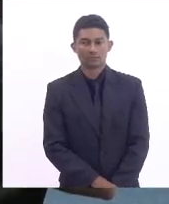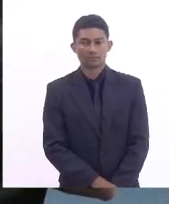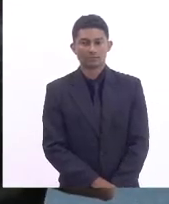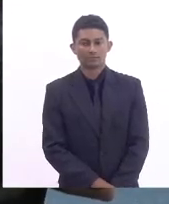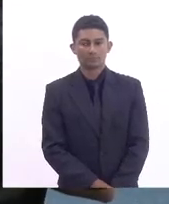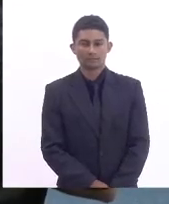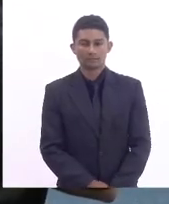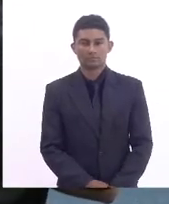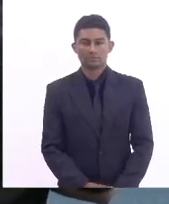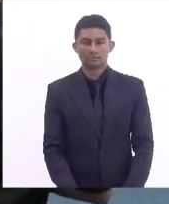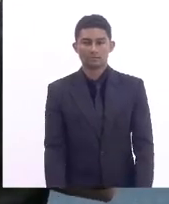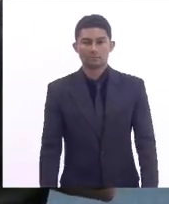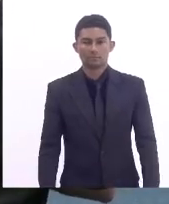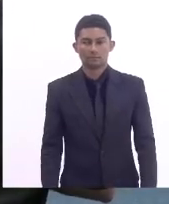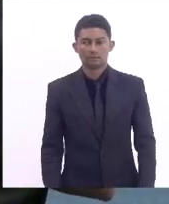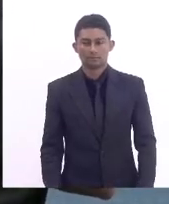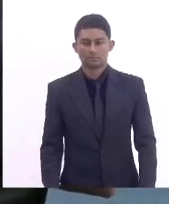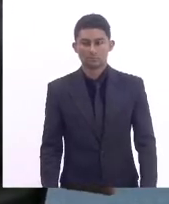e